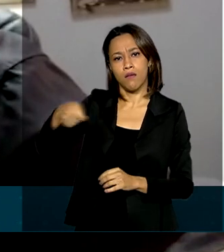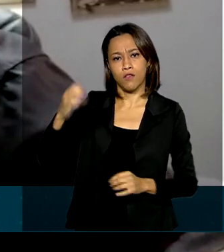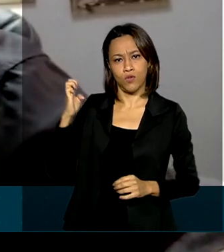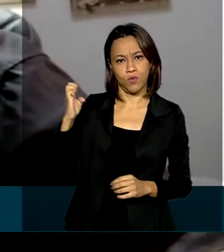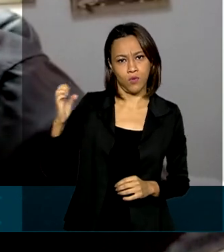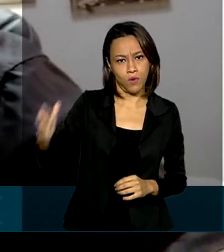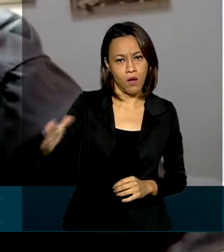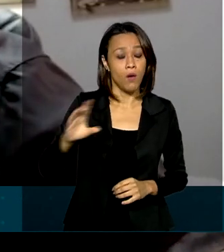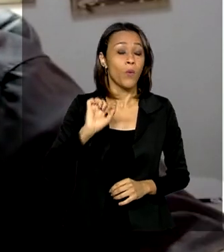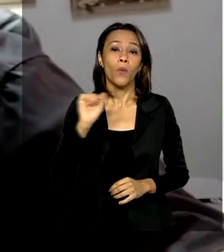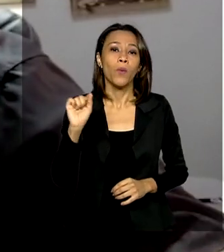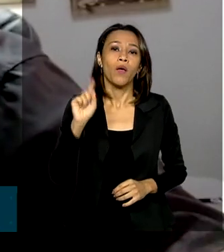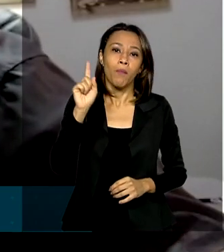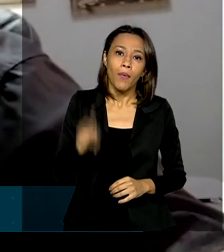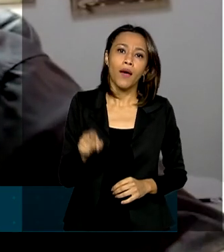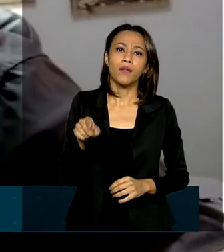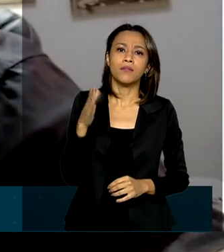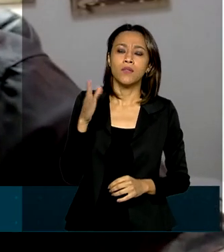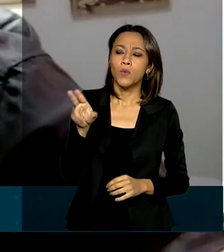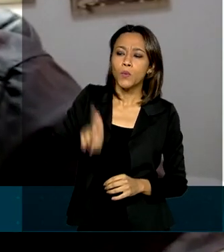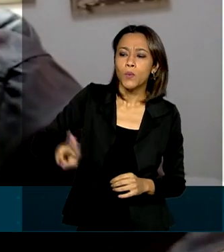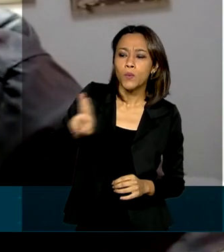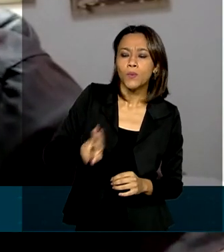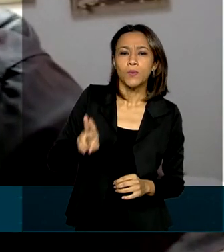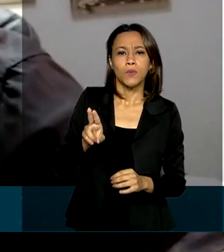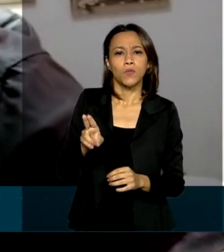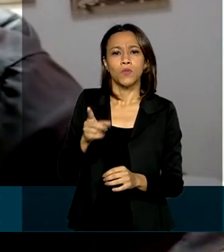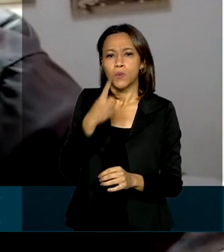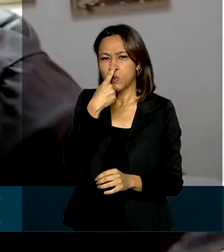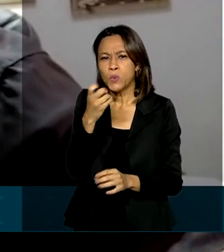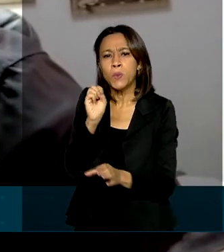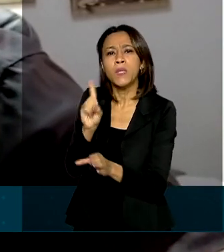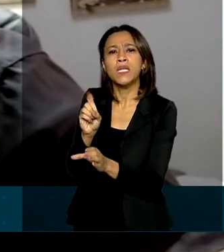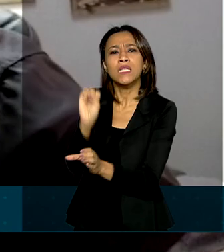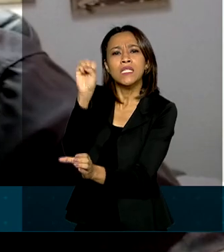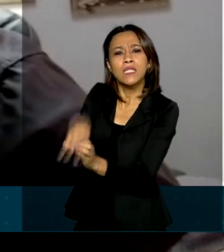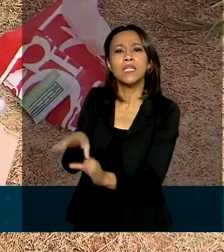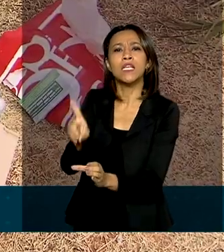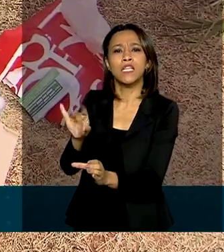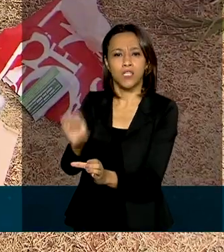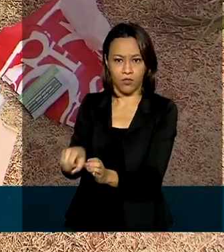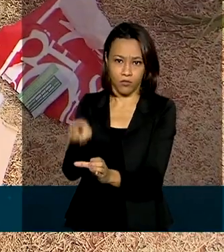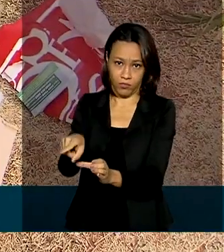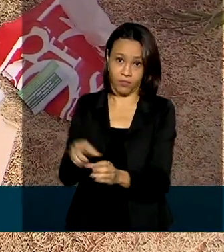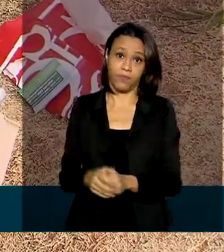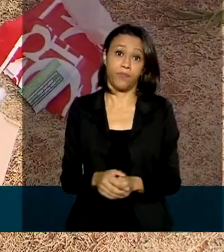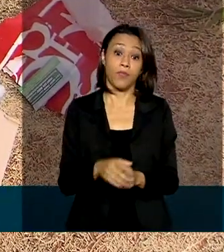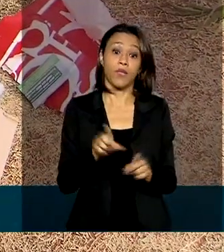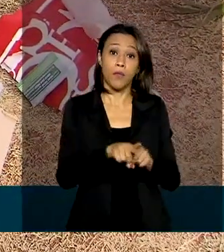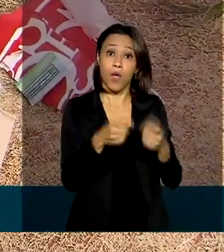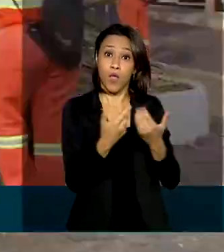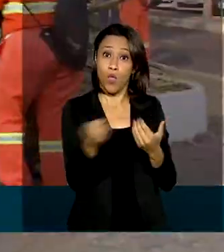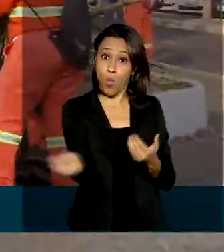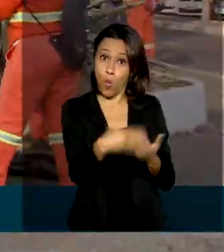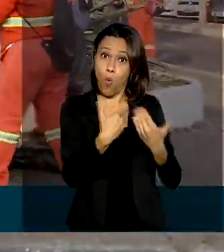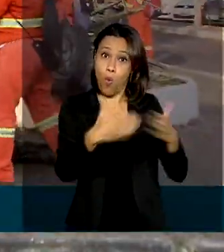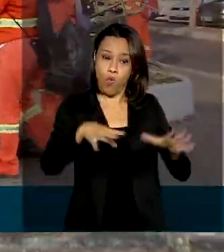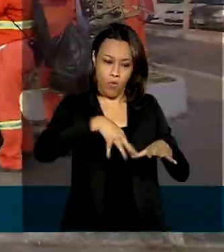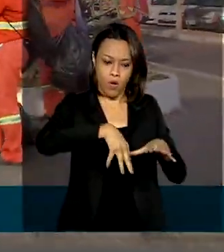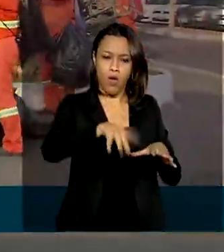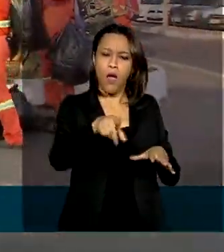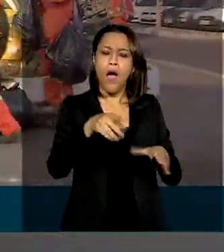Tecnologias para remediar um antigo lixão também inaugurou o seu primeiro aterro sanitário as propostas do documento